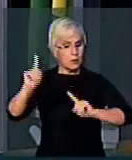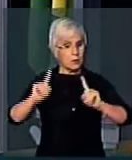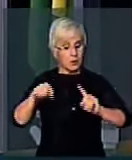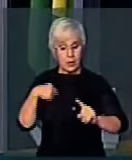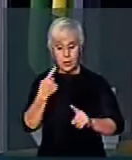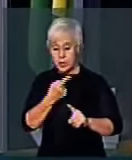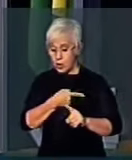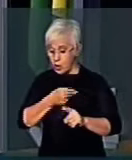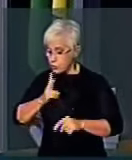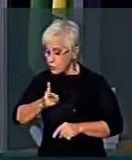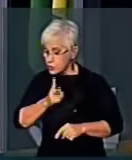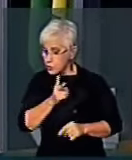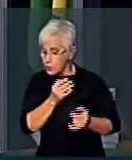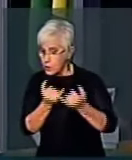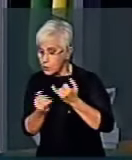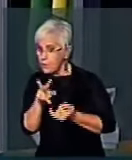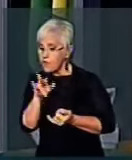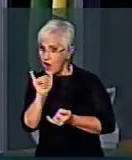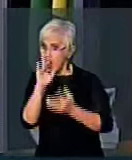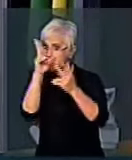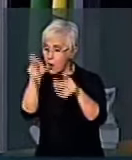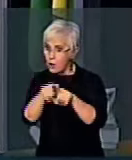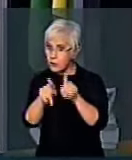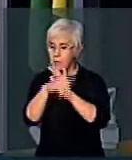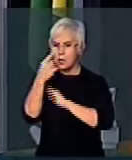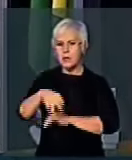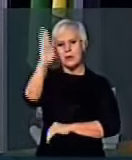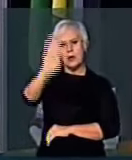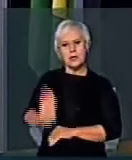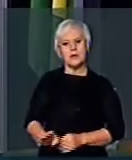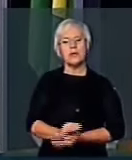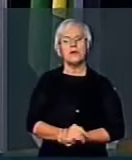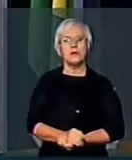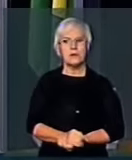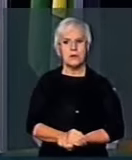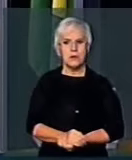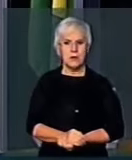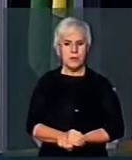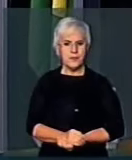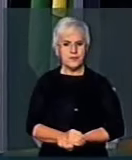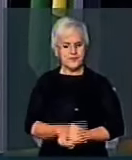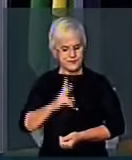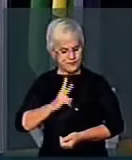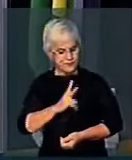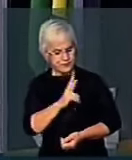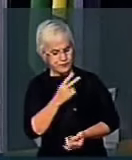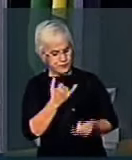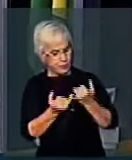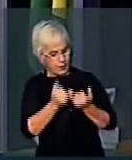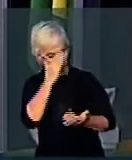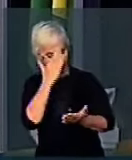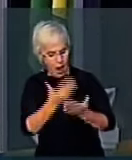estamos indo para o mesmo caminho aqui, e a sociedade e o parlamento não acorda para isso. Continua acreditando no